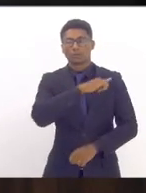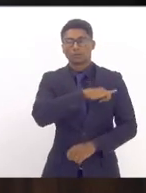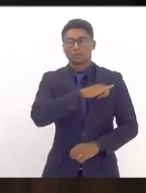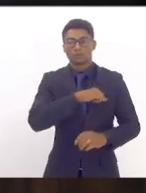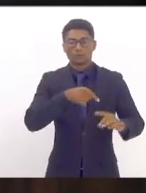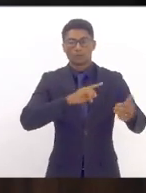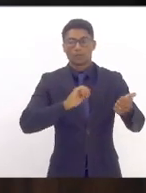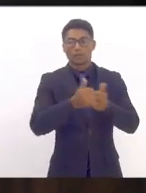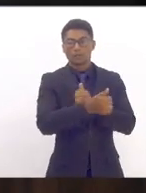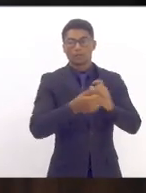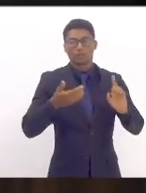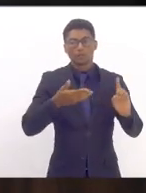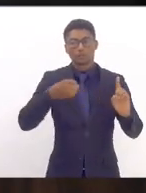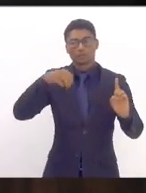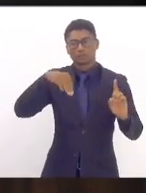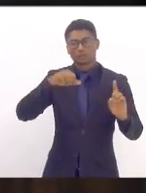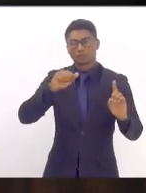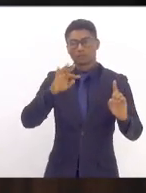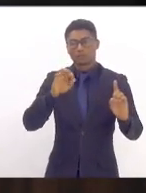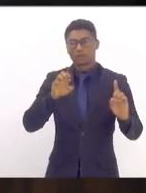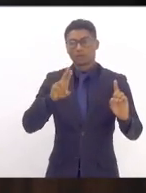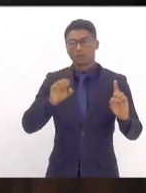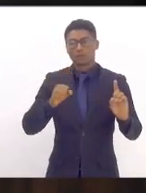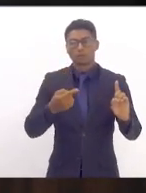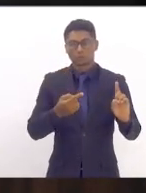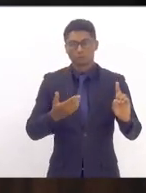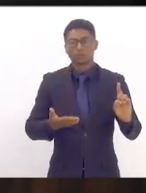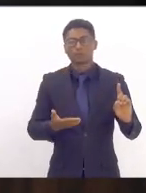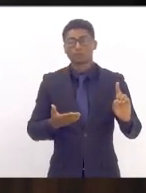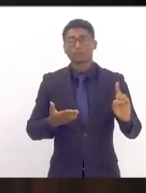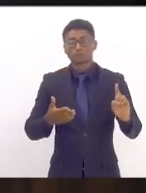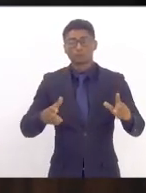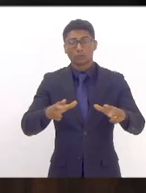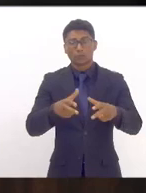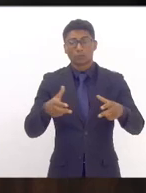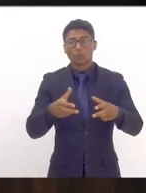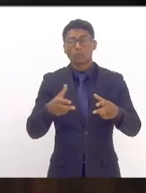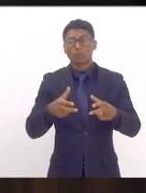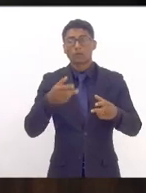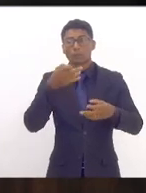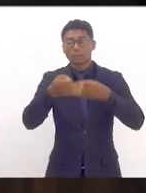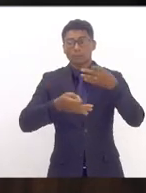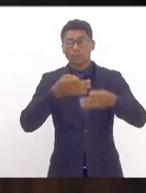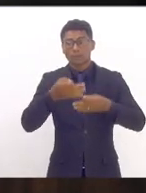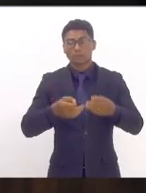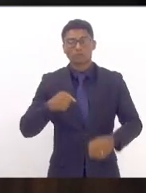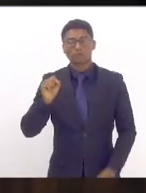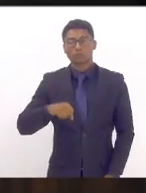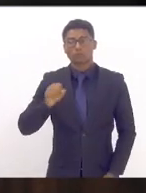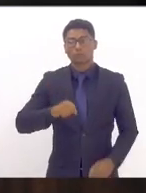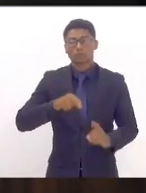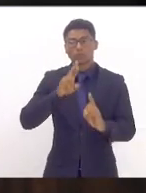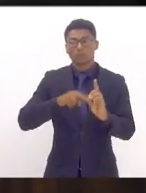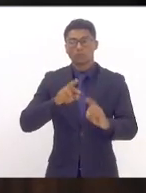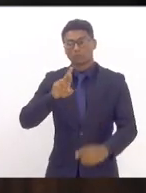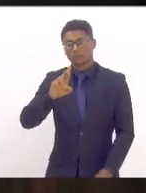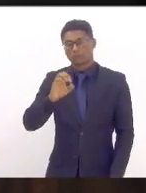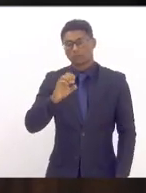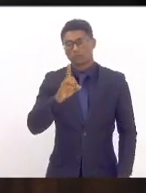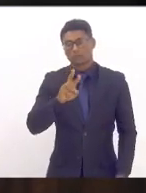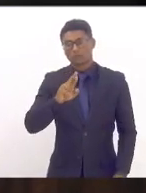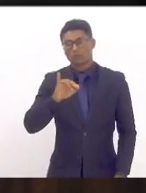Mateus Ferreira de Moraes parecida comissão de novas internas de proporções externa favorável relator Deputado Rodrigo Amorim